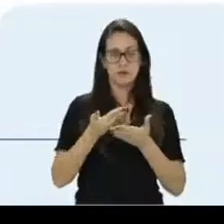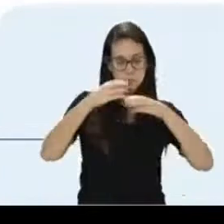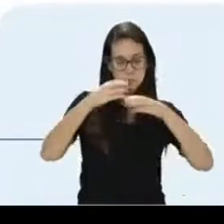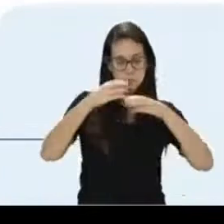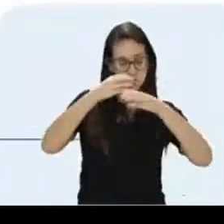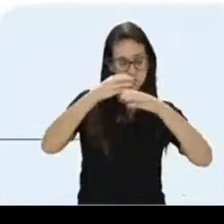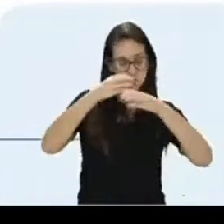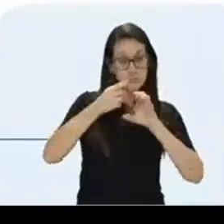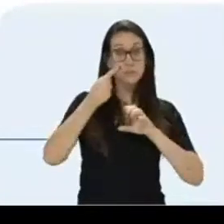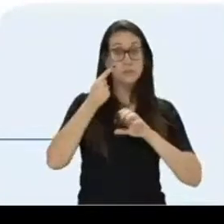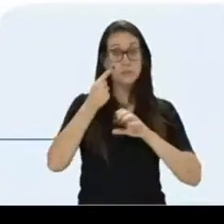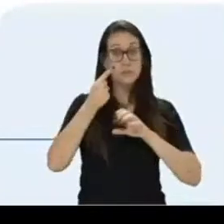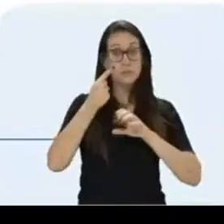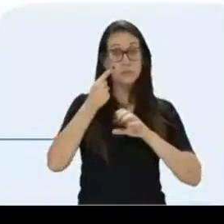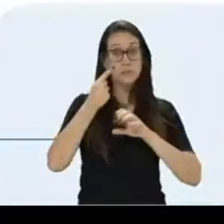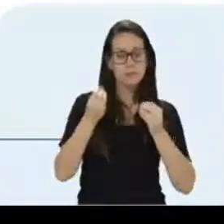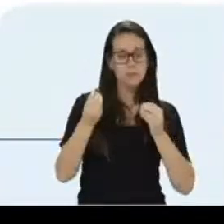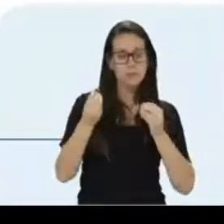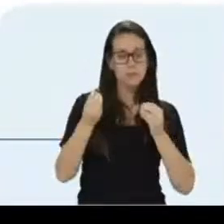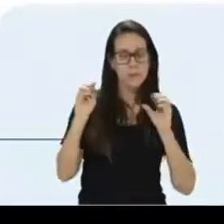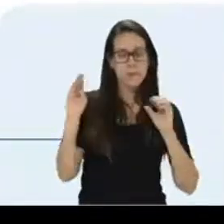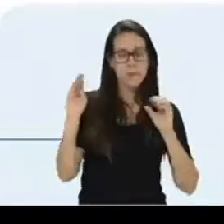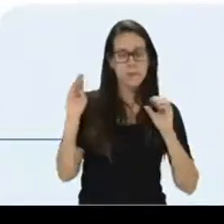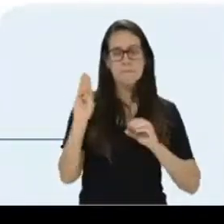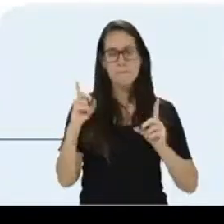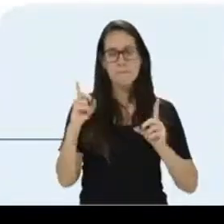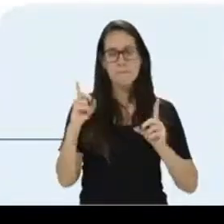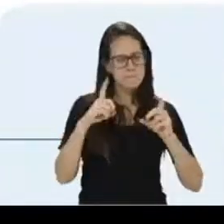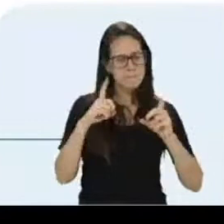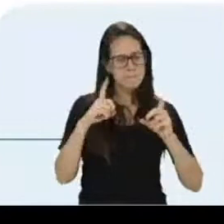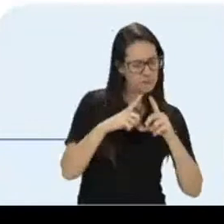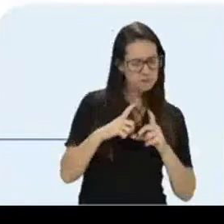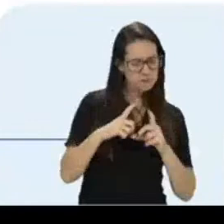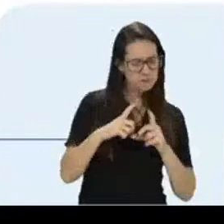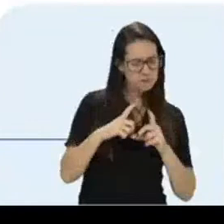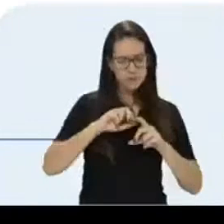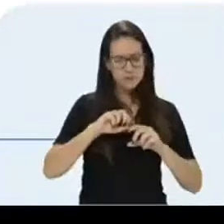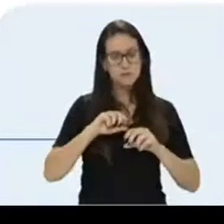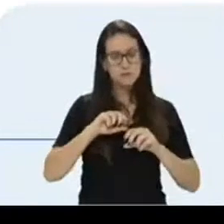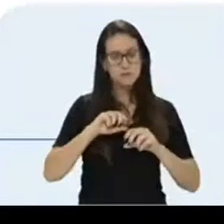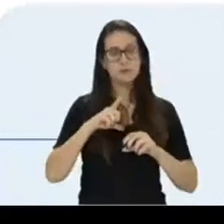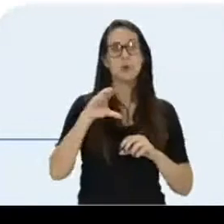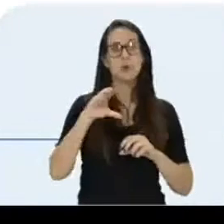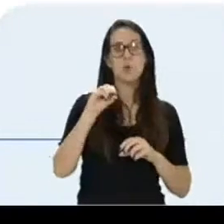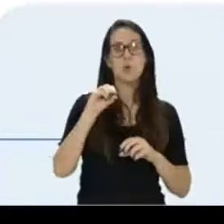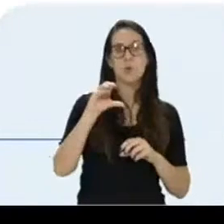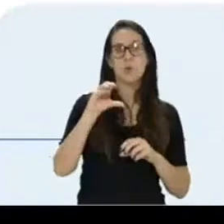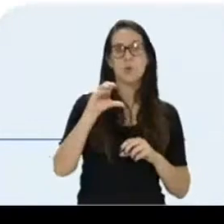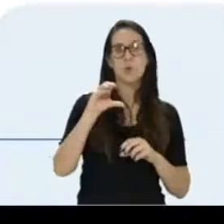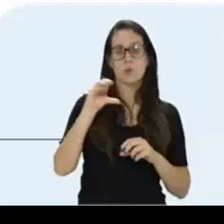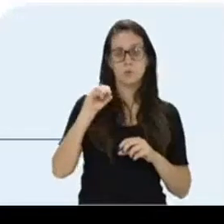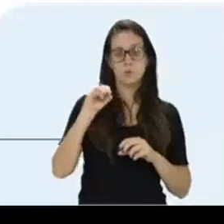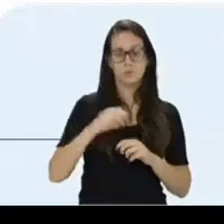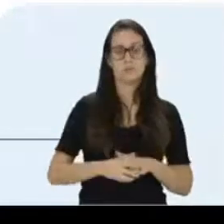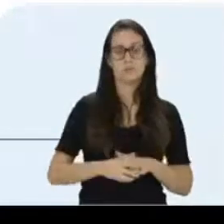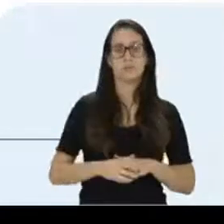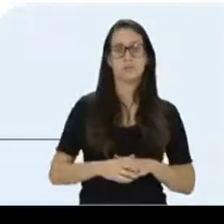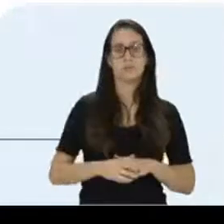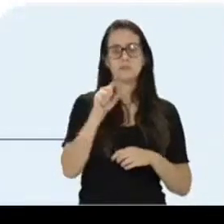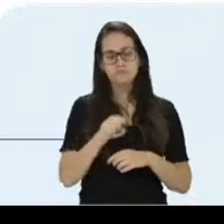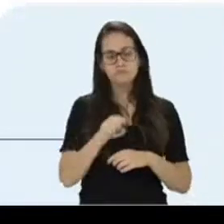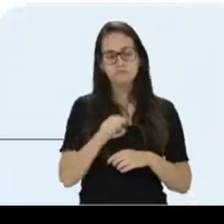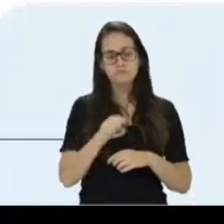nosso procedimento, nós vamos ver formatos de bactérias que tem como formato o coco. Então, que